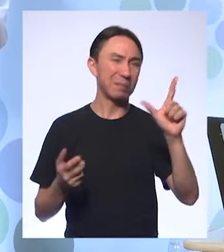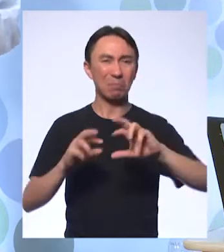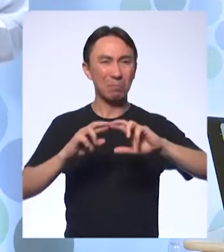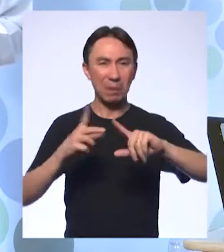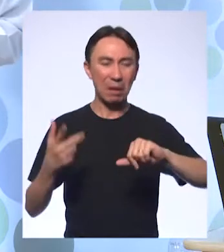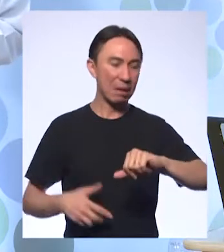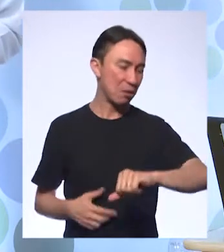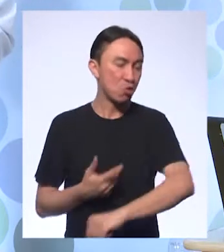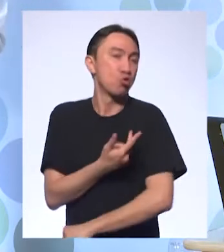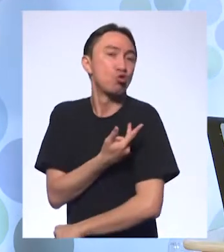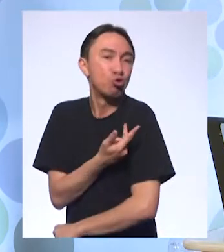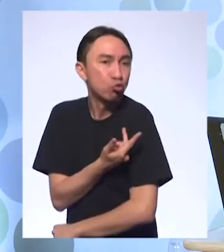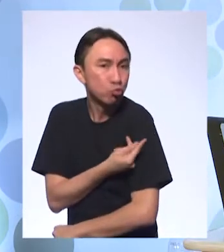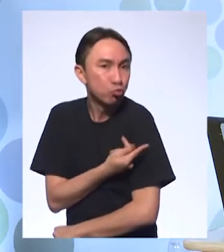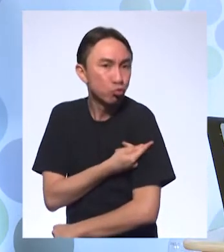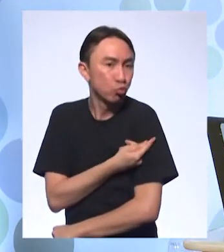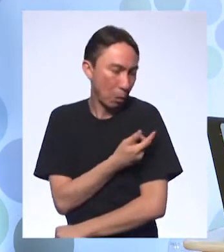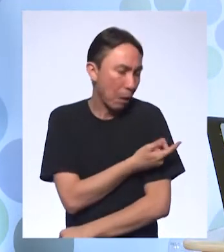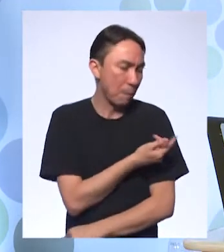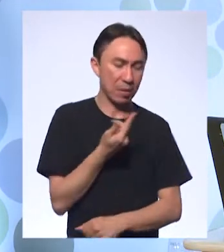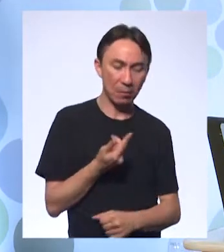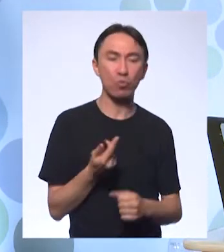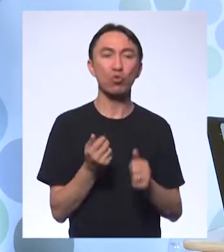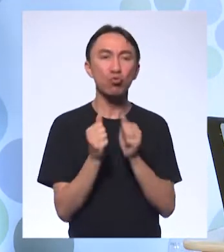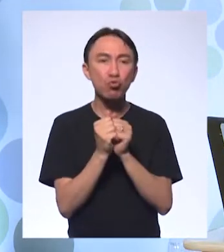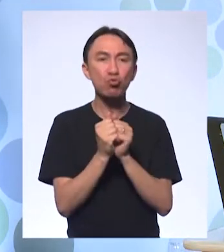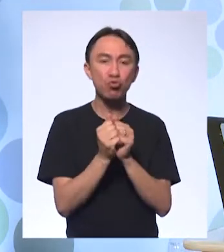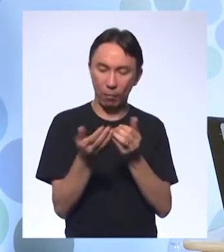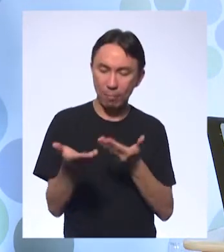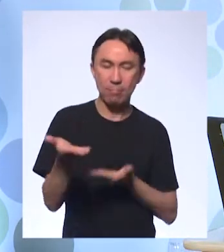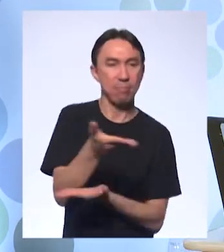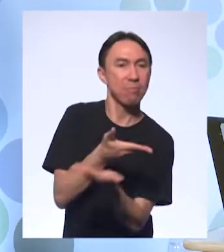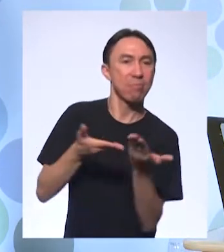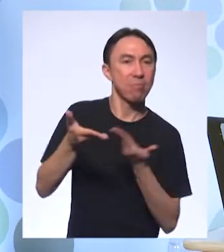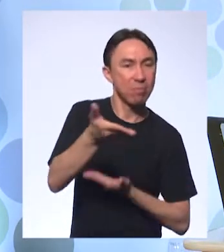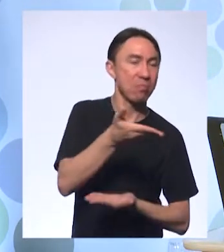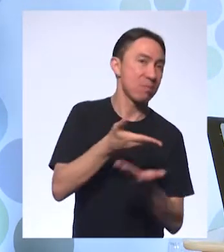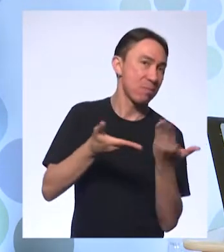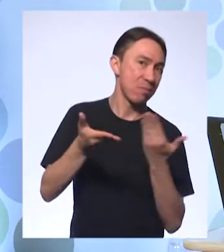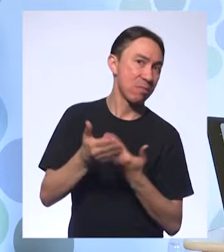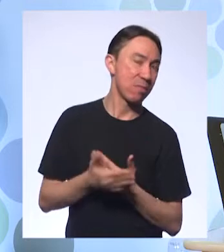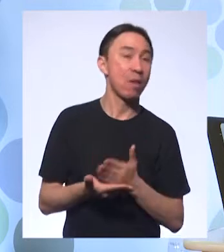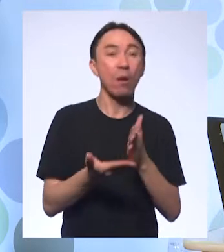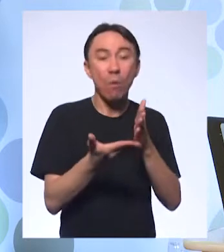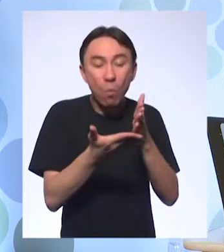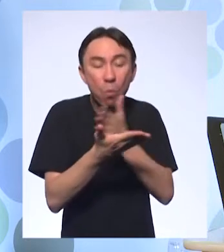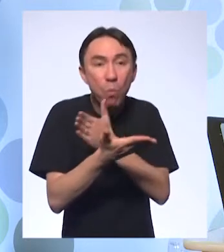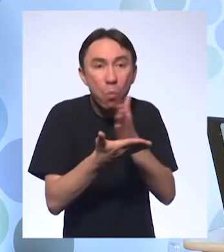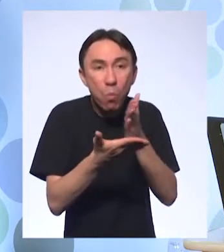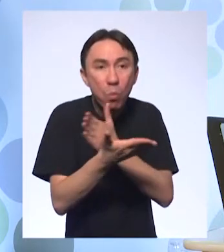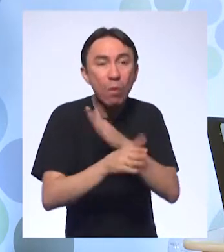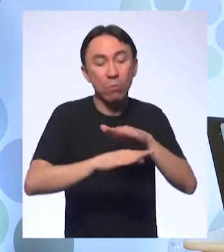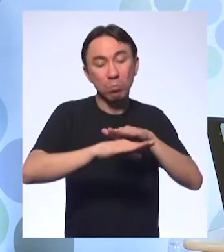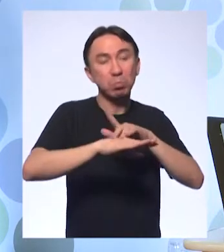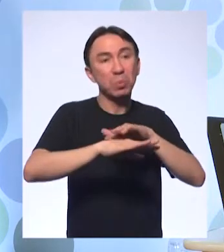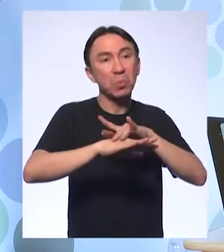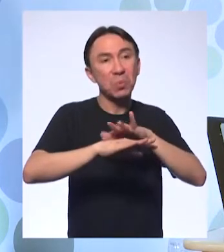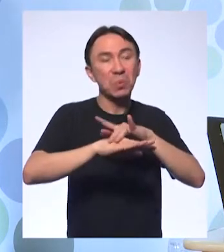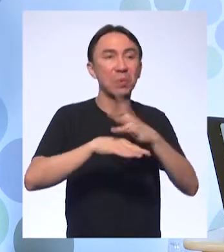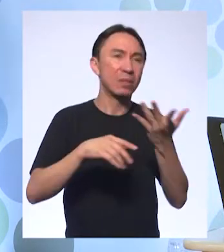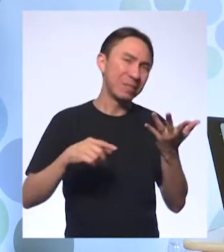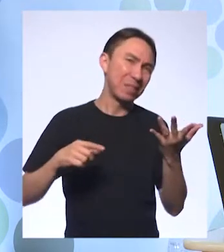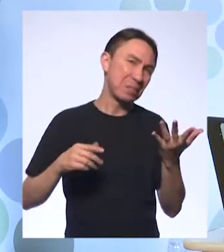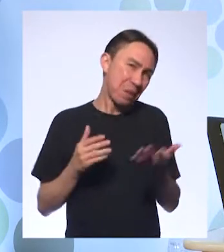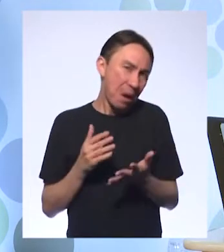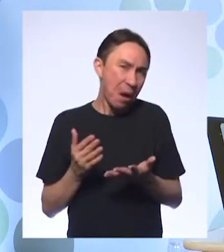seringa, tem doenças aí, por exemplo, que são mais simples, que só pelo fato de você compartilhar, por exemplo, o pessoal tem muito